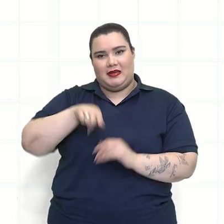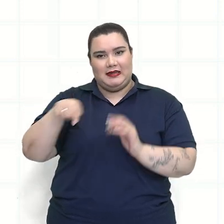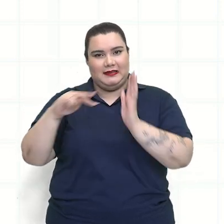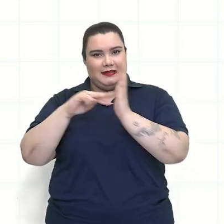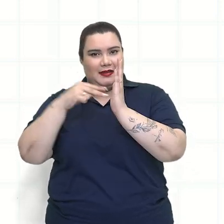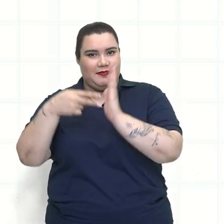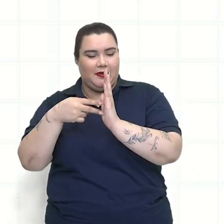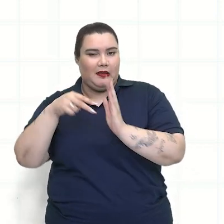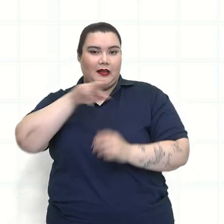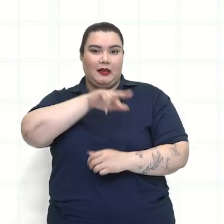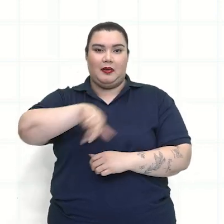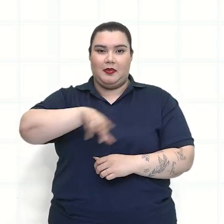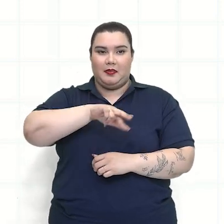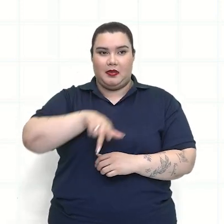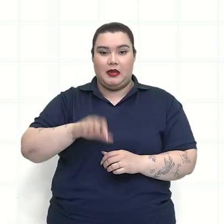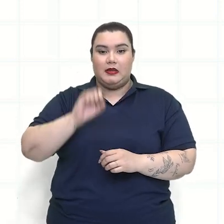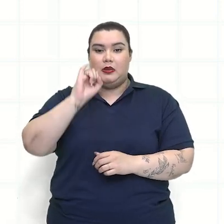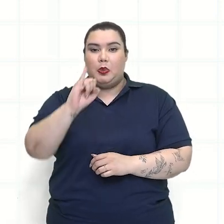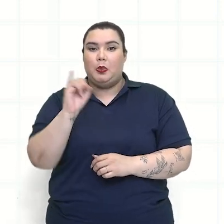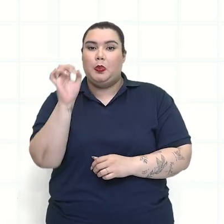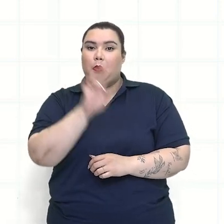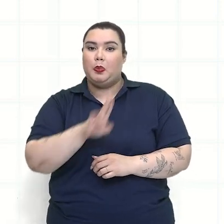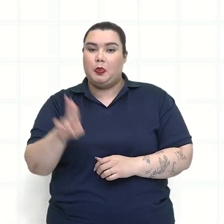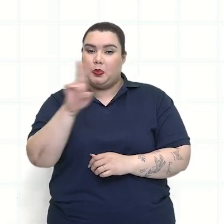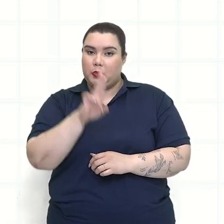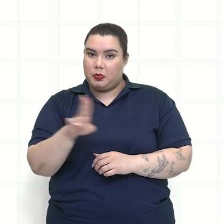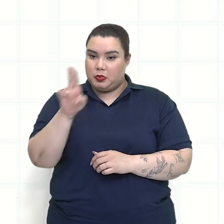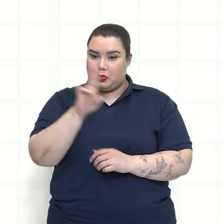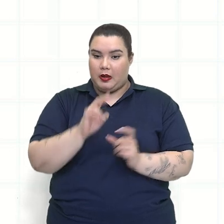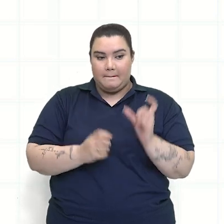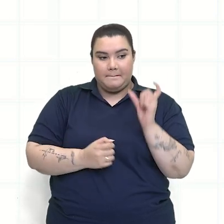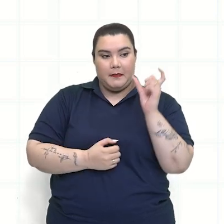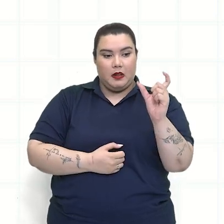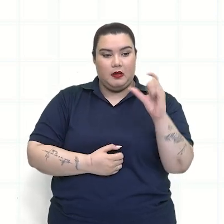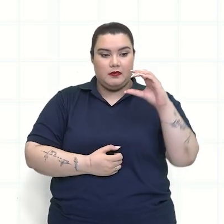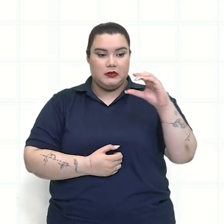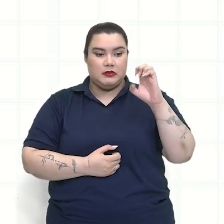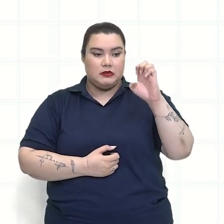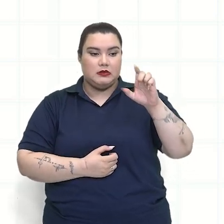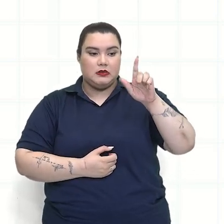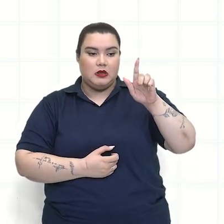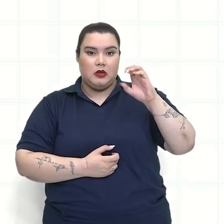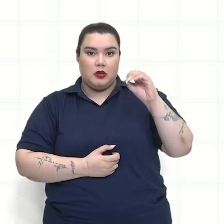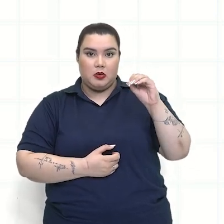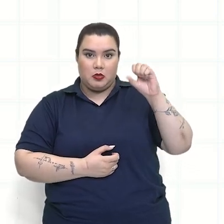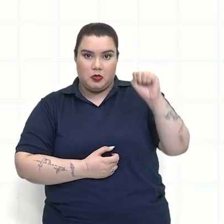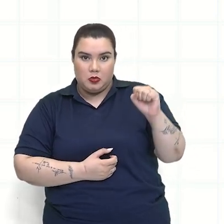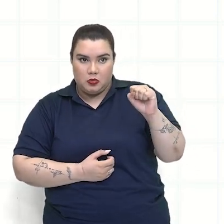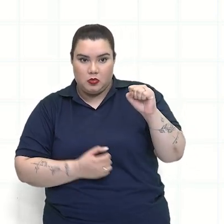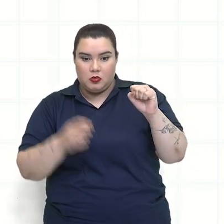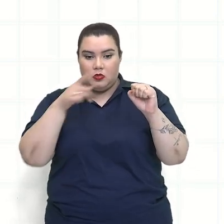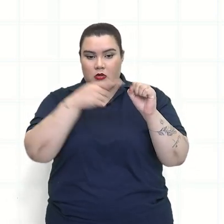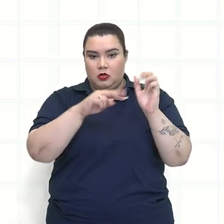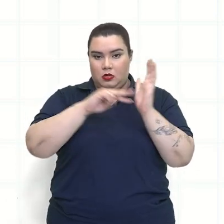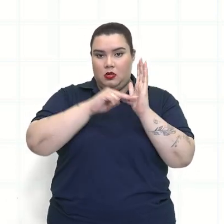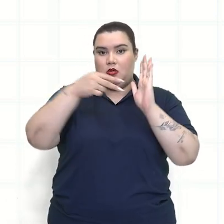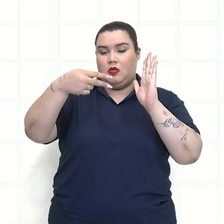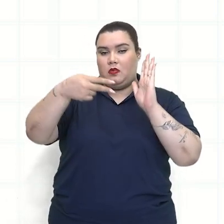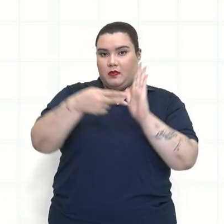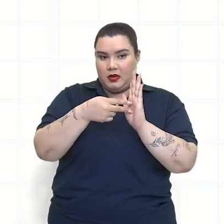neste sentido. Então, se eu utilizei, né, a palavra cegos, além do seu